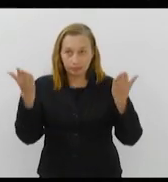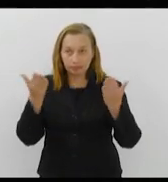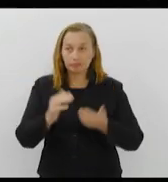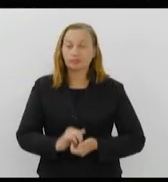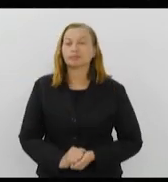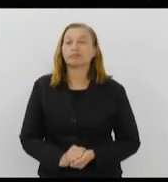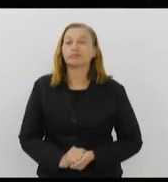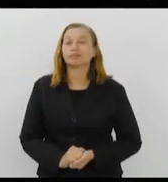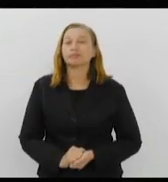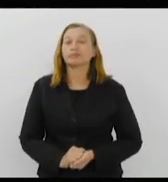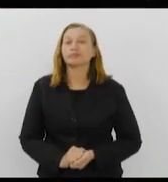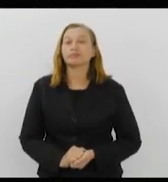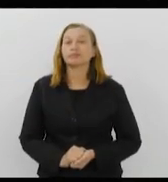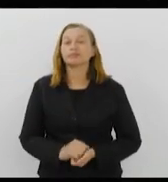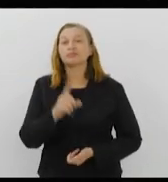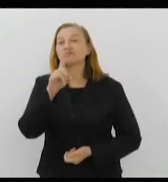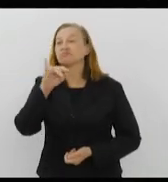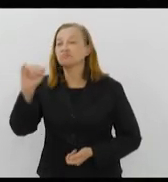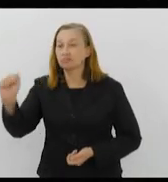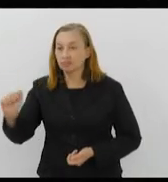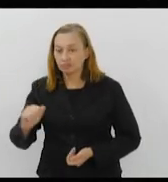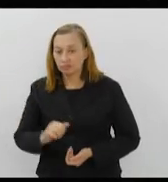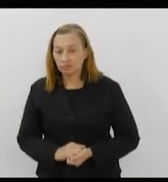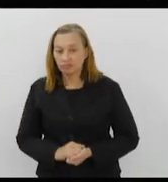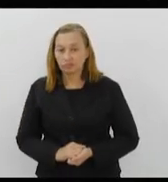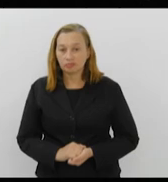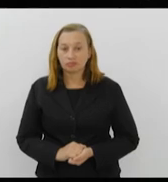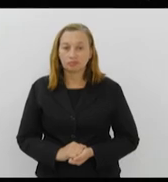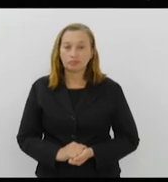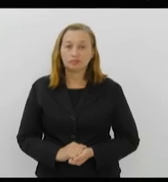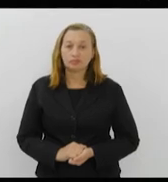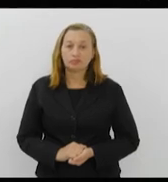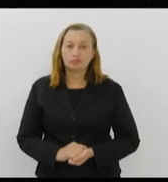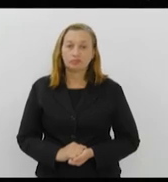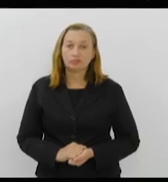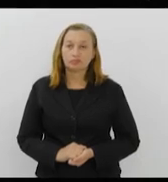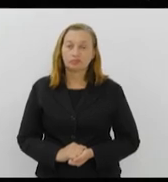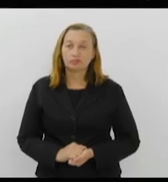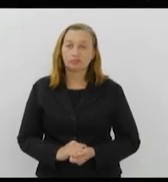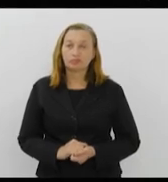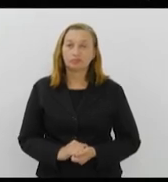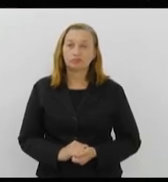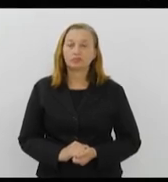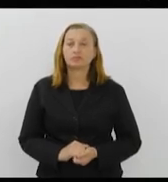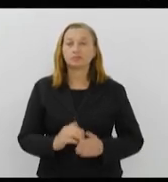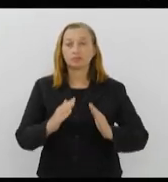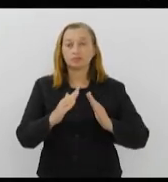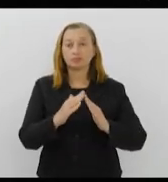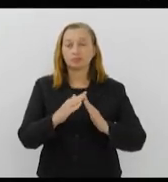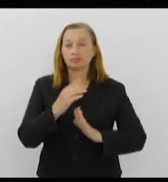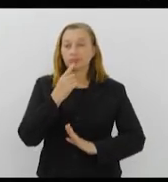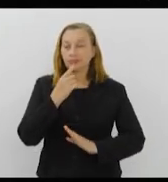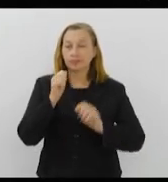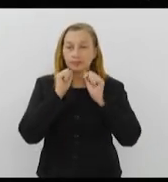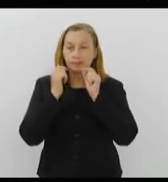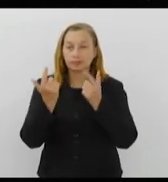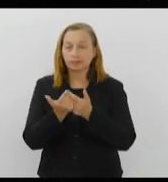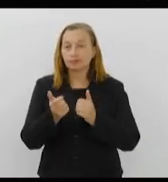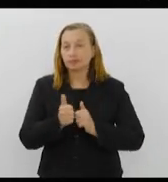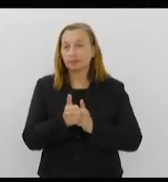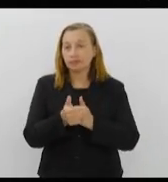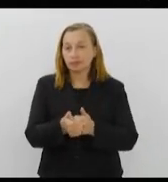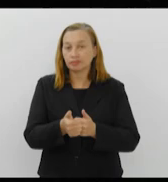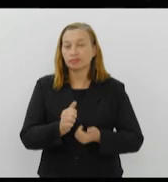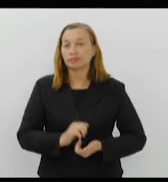que estão há dias e dias acampados no entorno da Assembleia e nos acompanham de